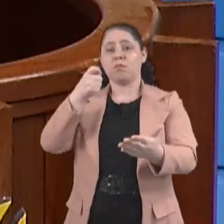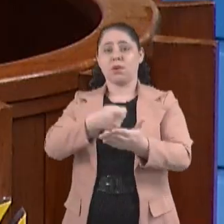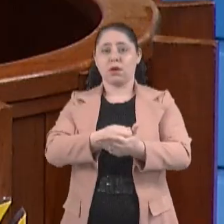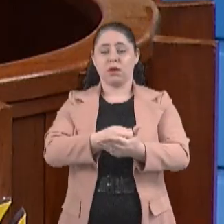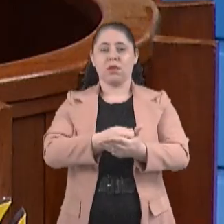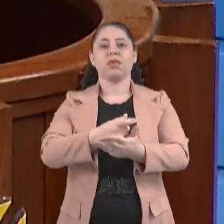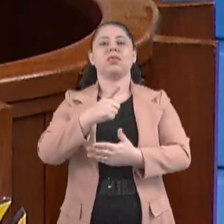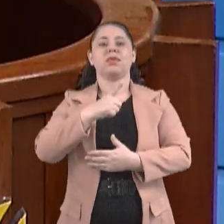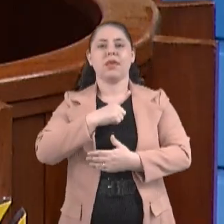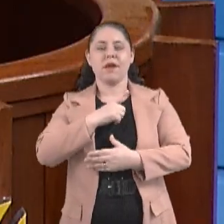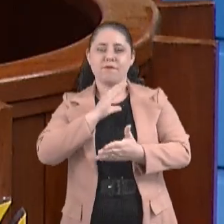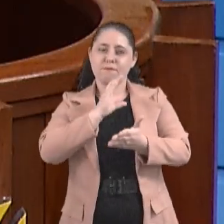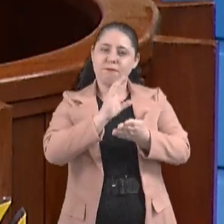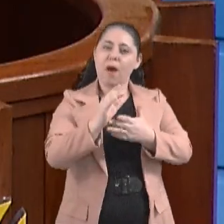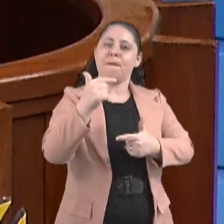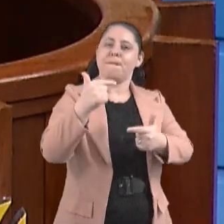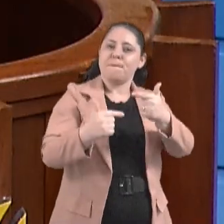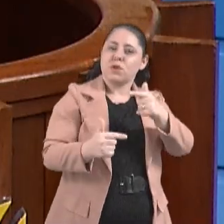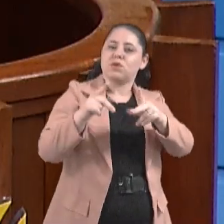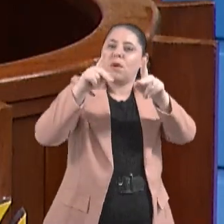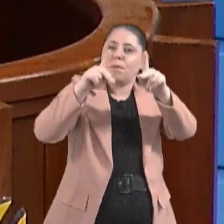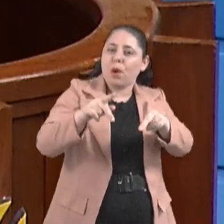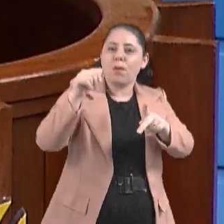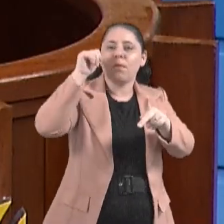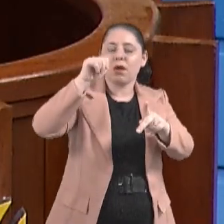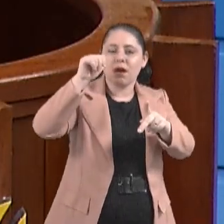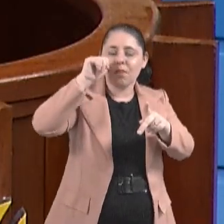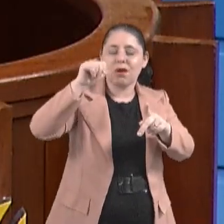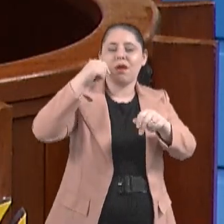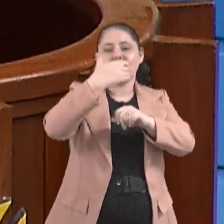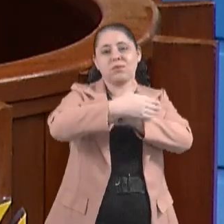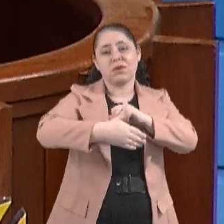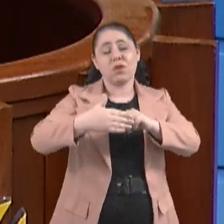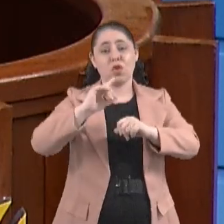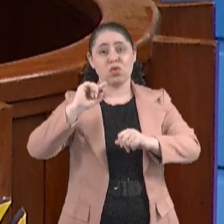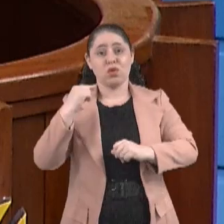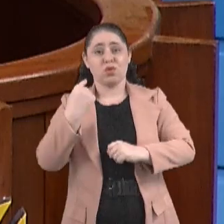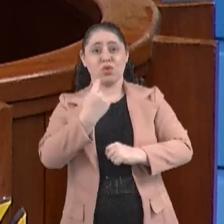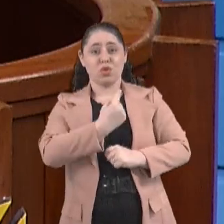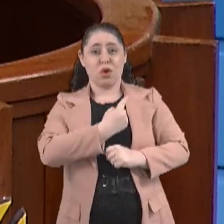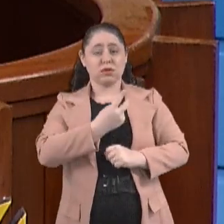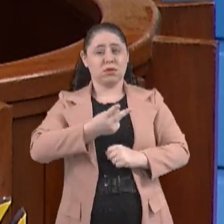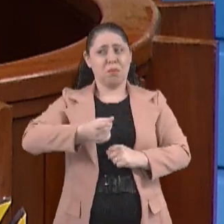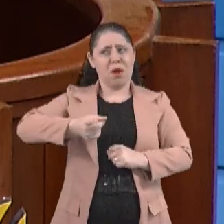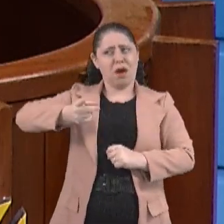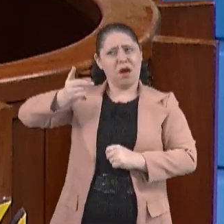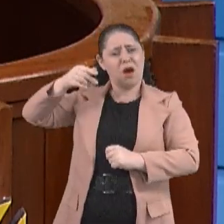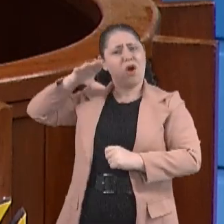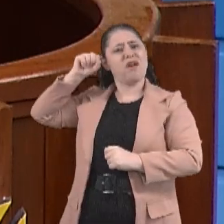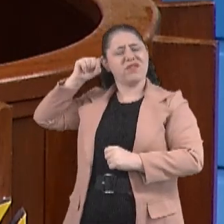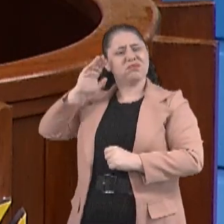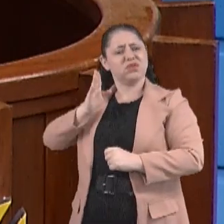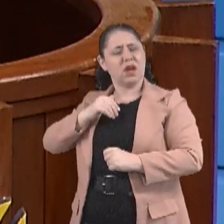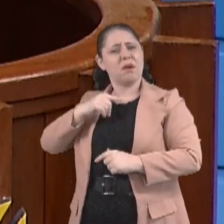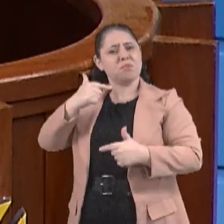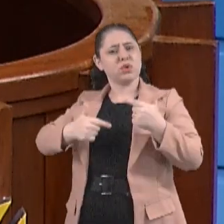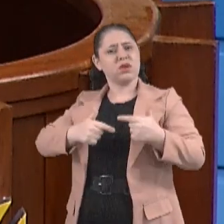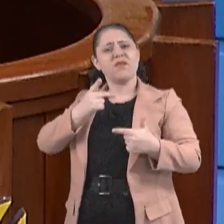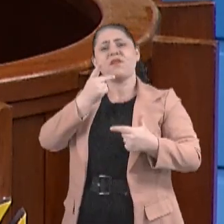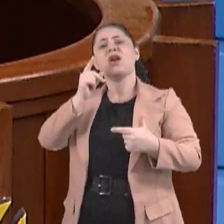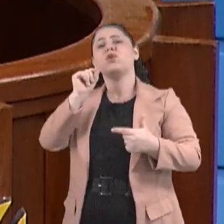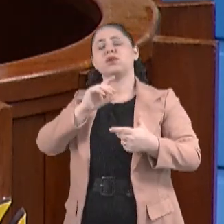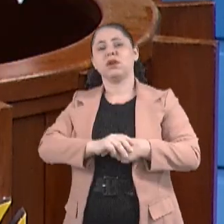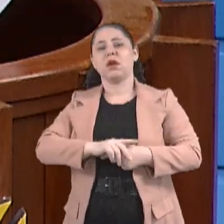obrigatoriamente, tem que investir em política pública para as mulheres. Nós, há muito tempo, escutamos na política falar